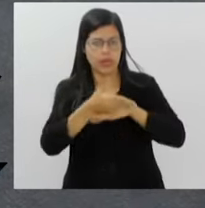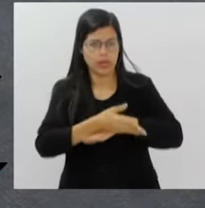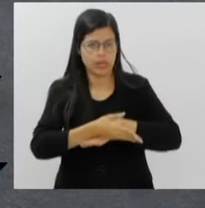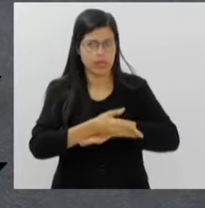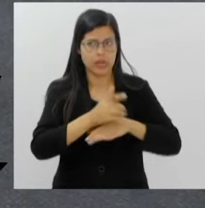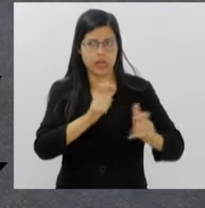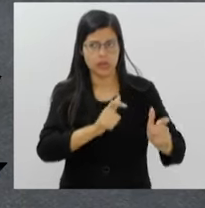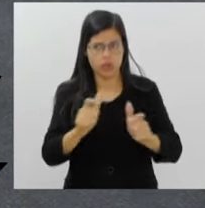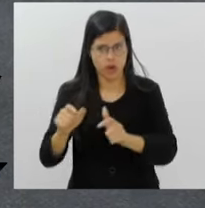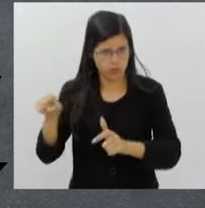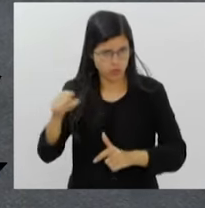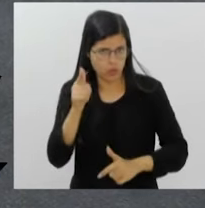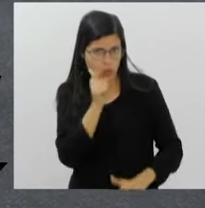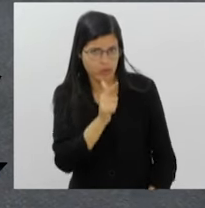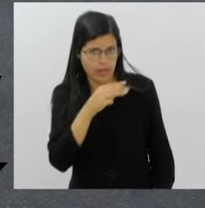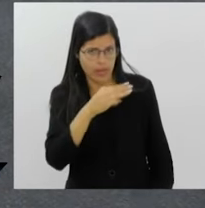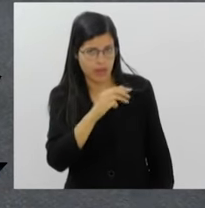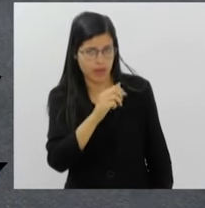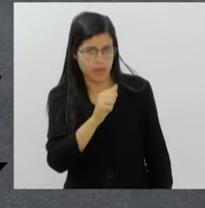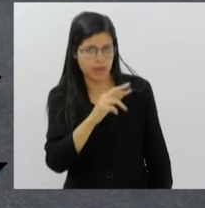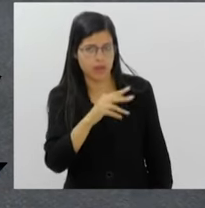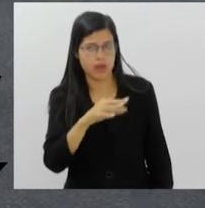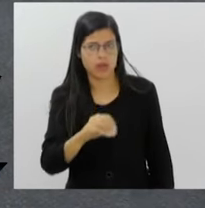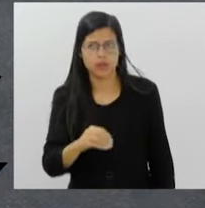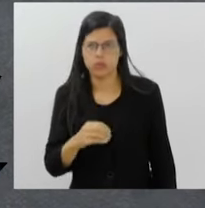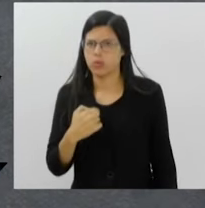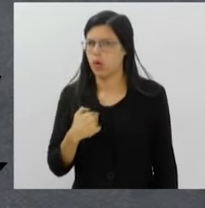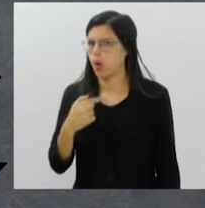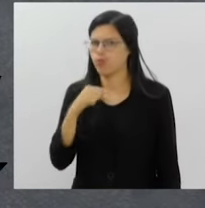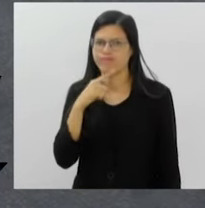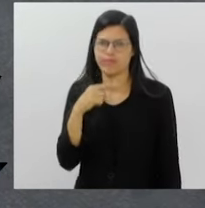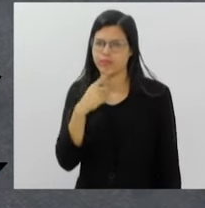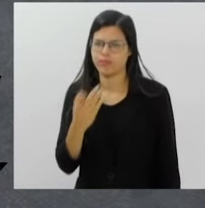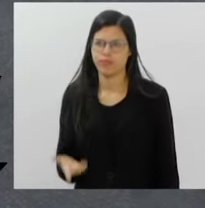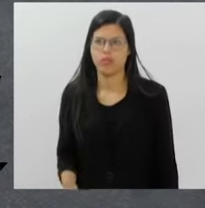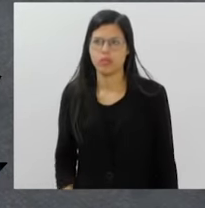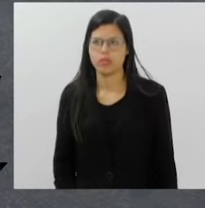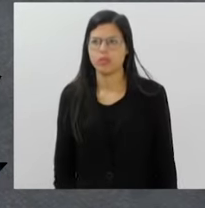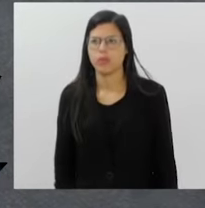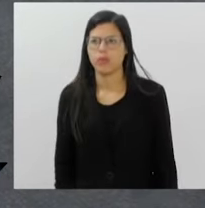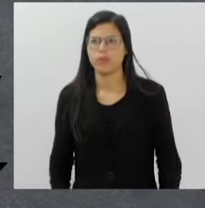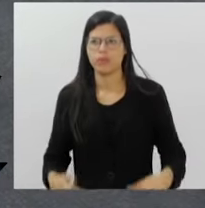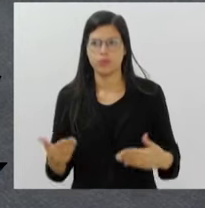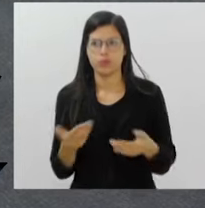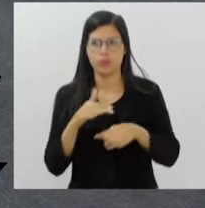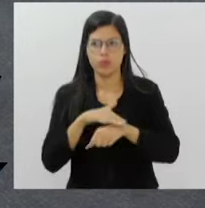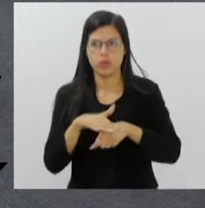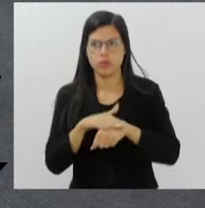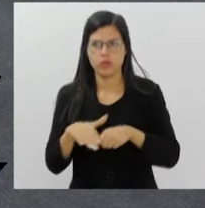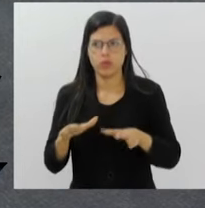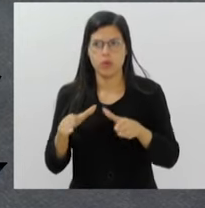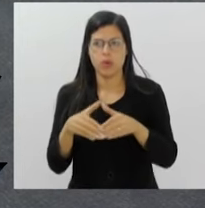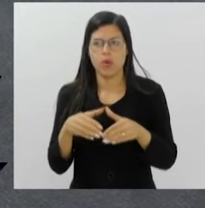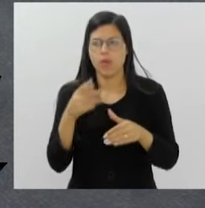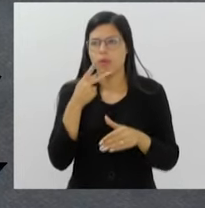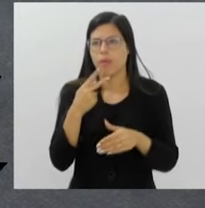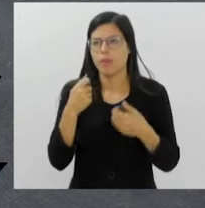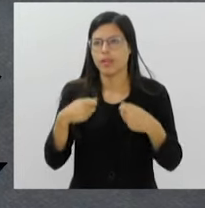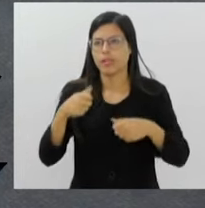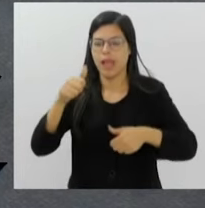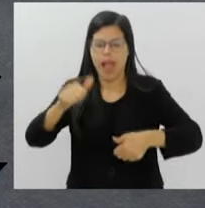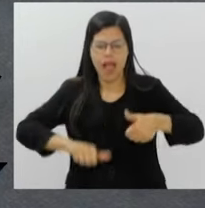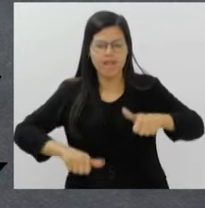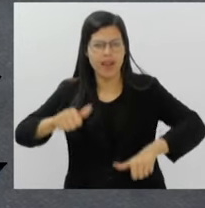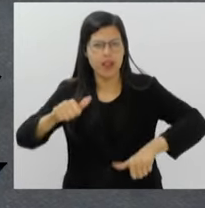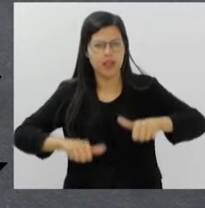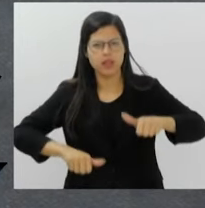Márcio? Eu não consigo. Zero, praticamente. Hoje, conversando com a minha equipe, falou, você tem que fazer uma avaliação. Eu